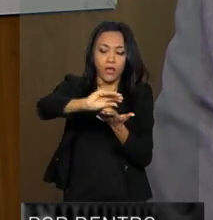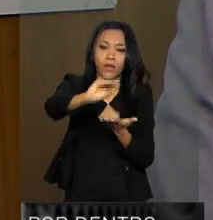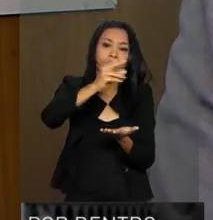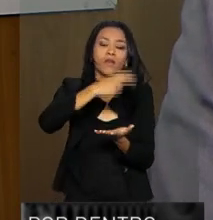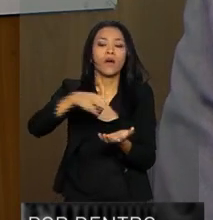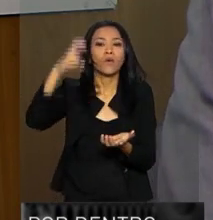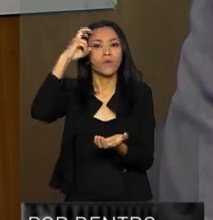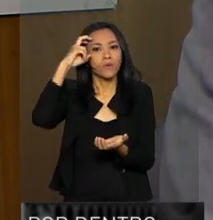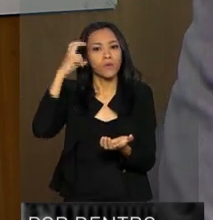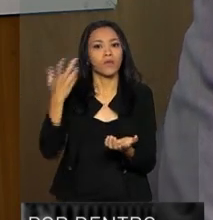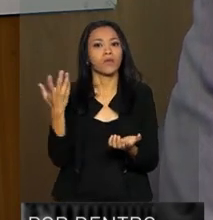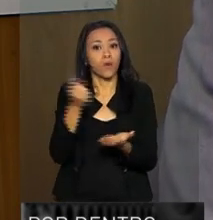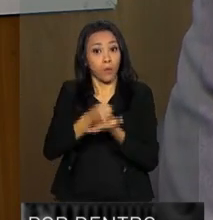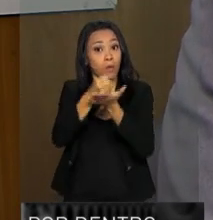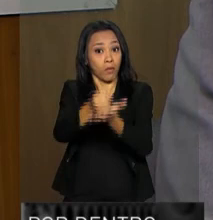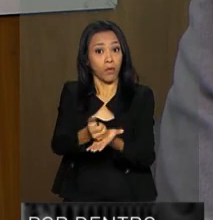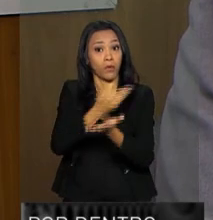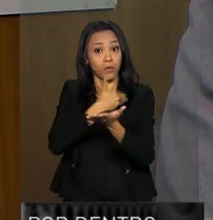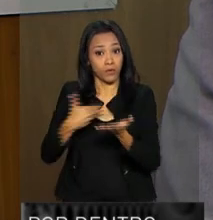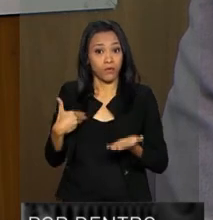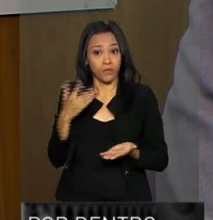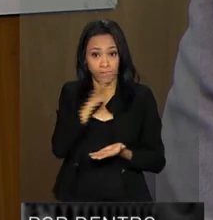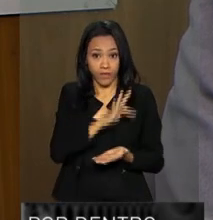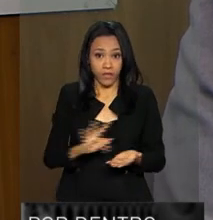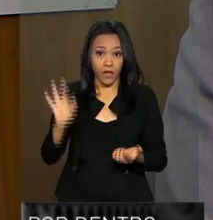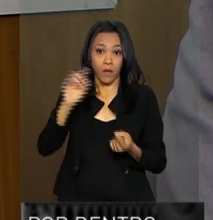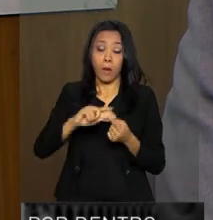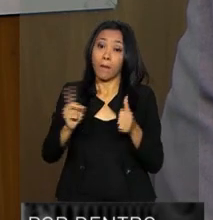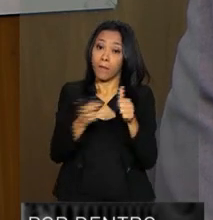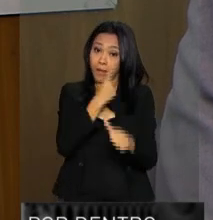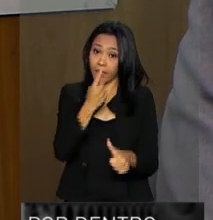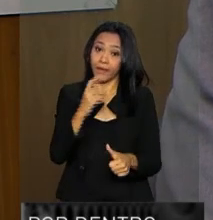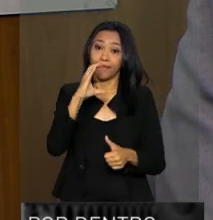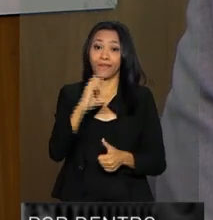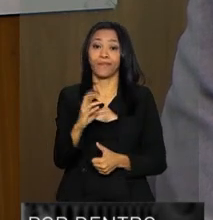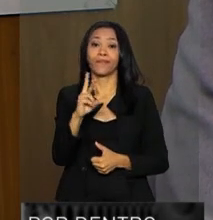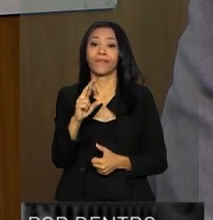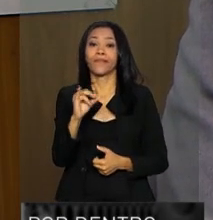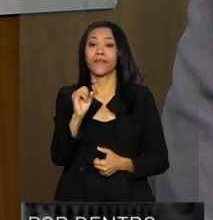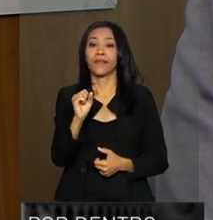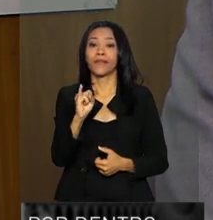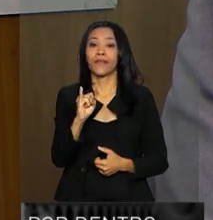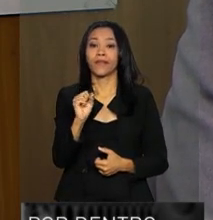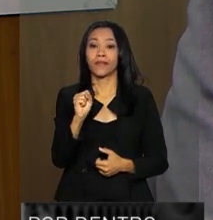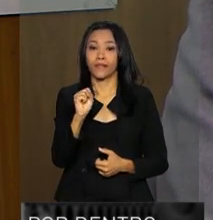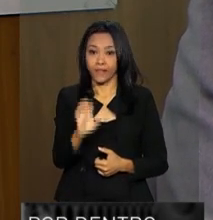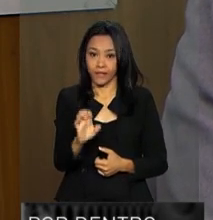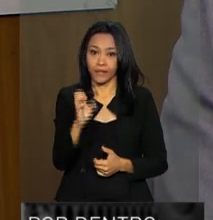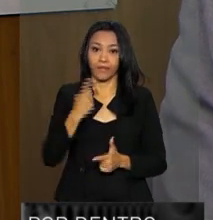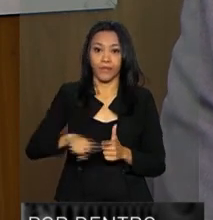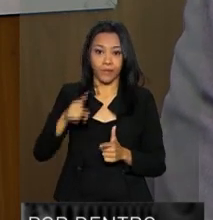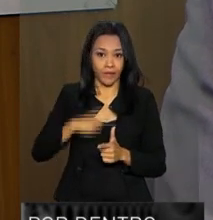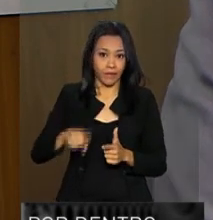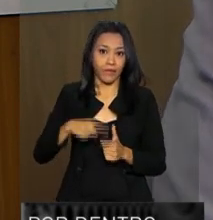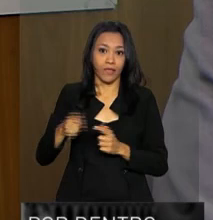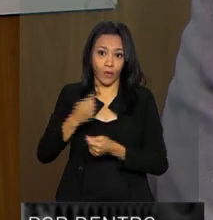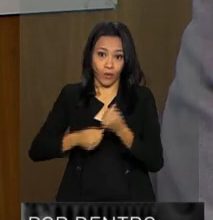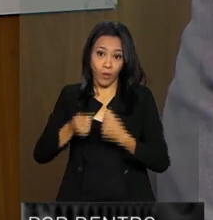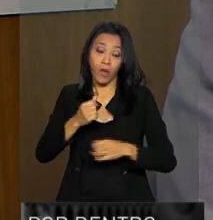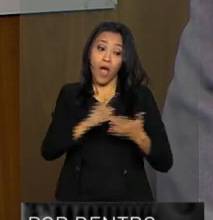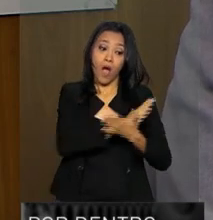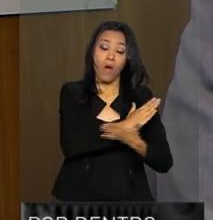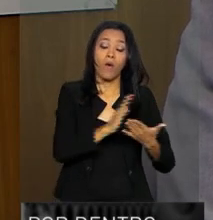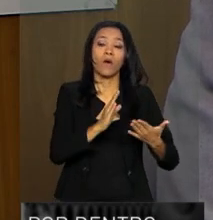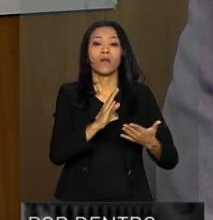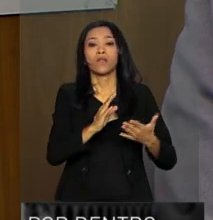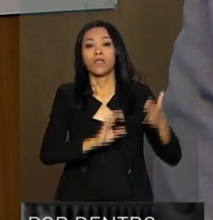de incentivo à cultura e primeiro lugar a crise econômica quer dizer muitas empresas deixaram de ter lucro portanto é